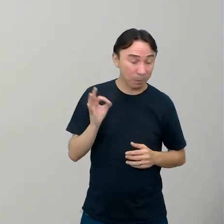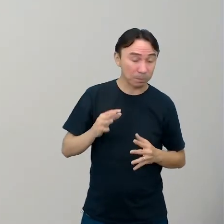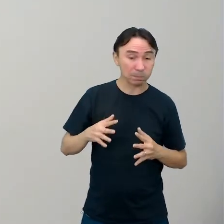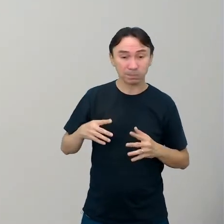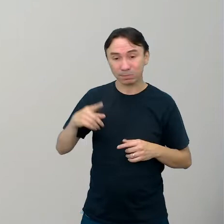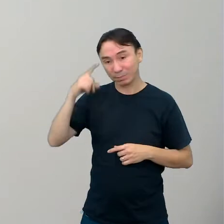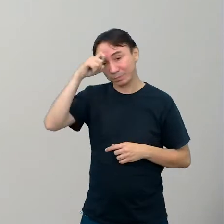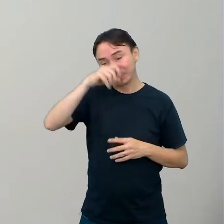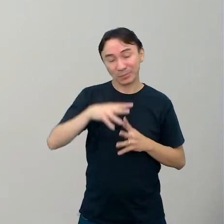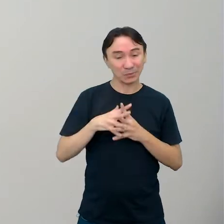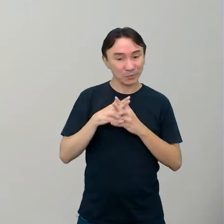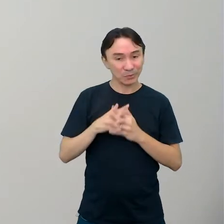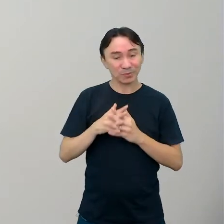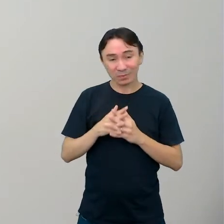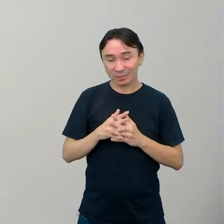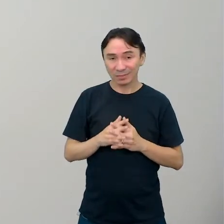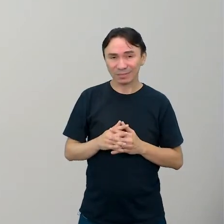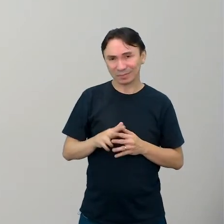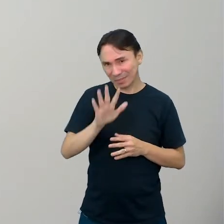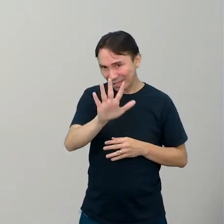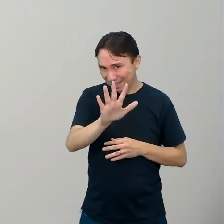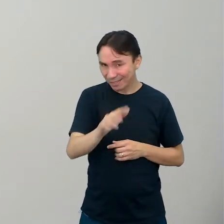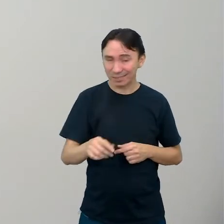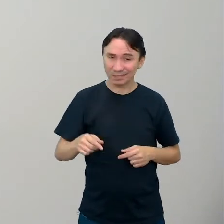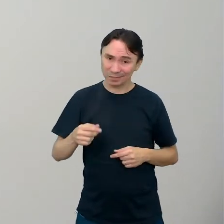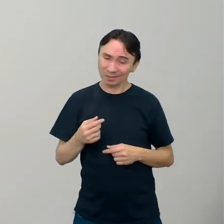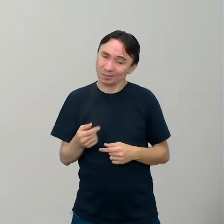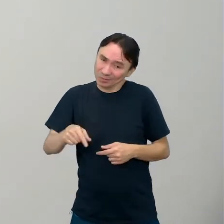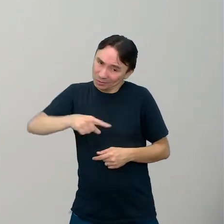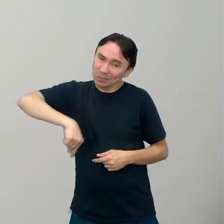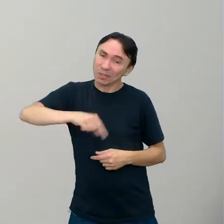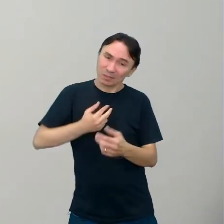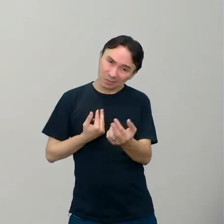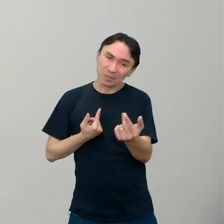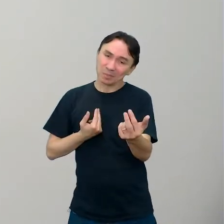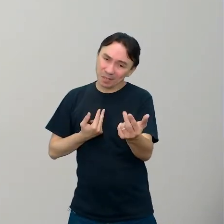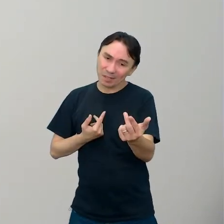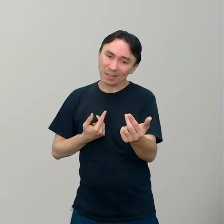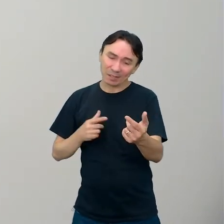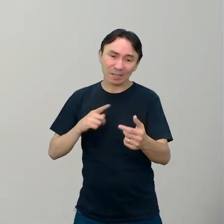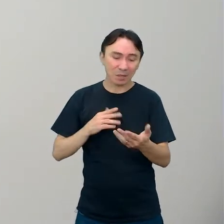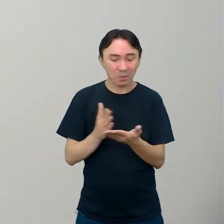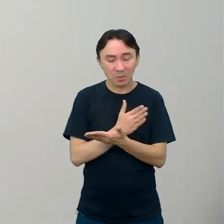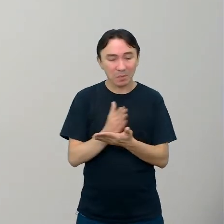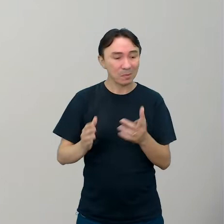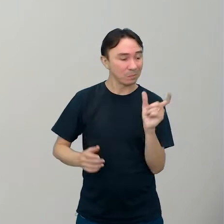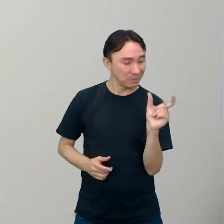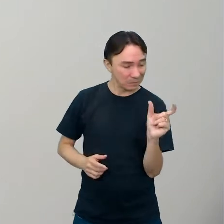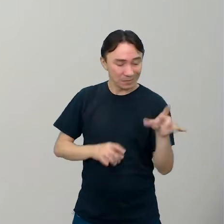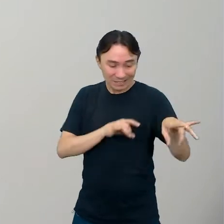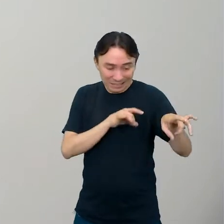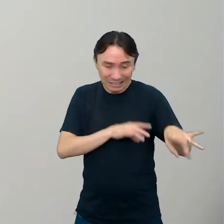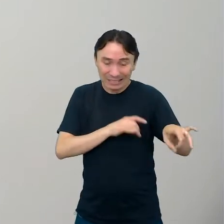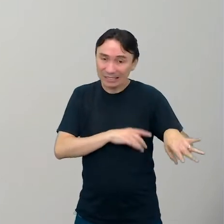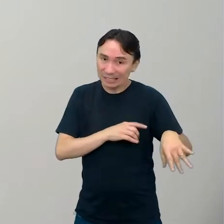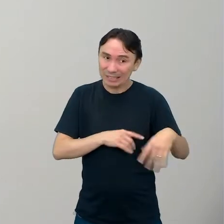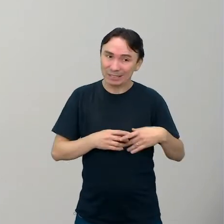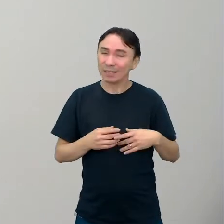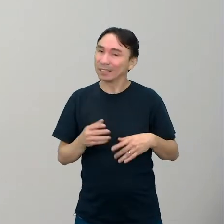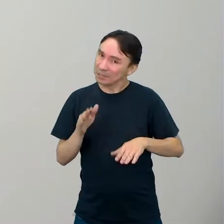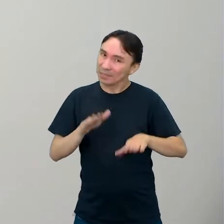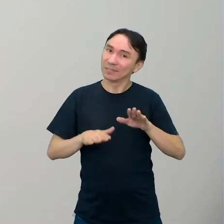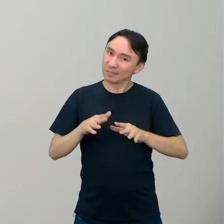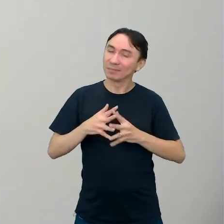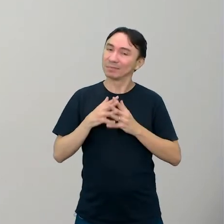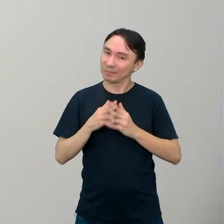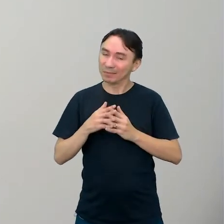gente também, né? A gente também tem as nossas dificuldades ali em relação a alguns termos técnicos, e é importante então que você